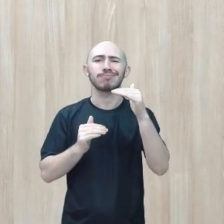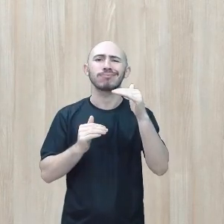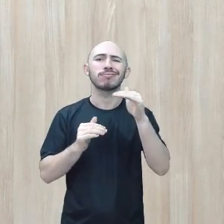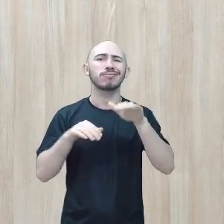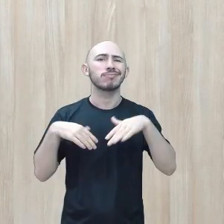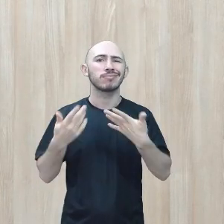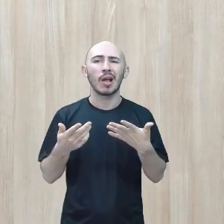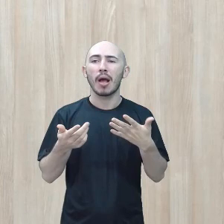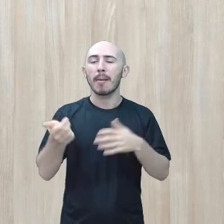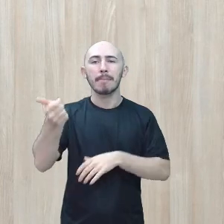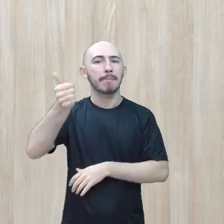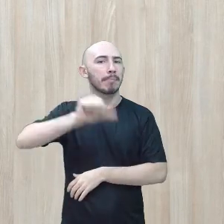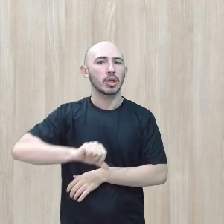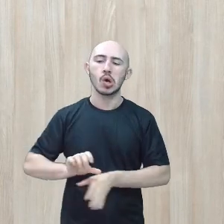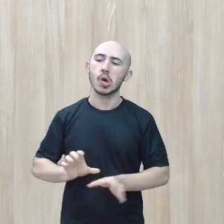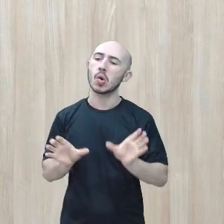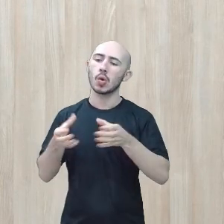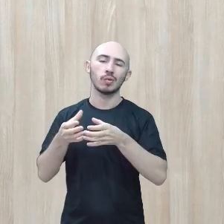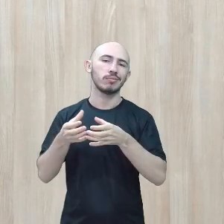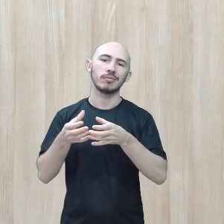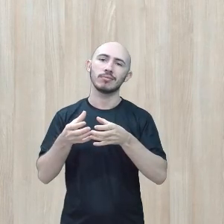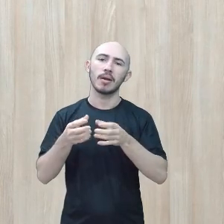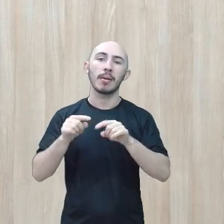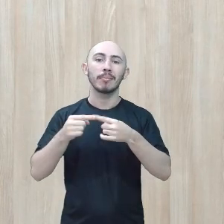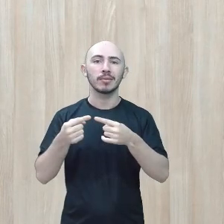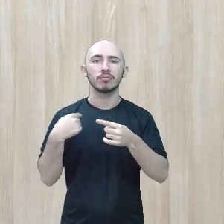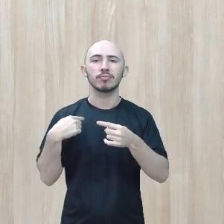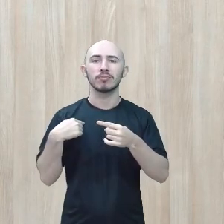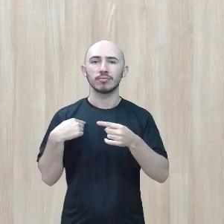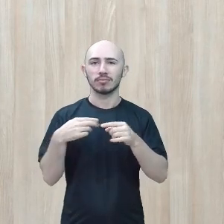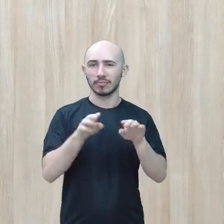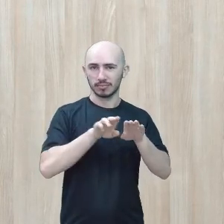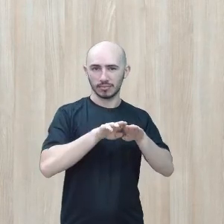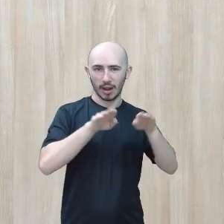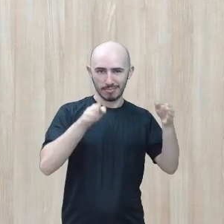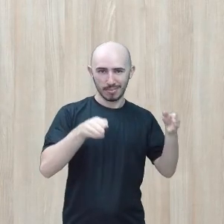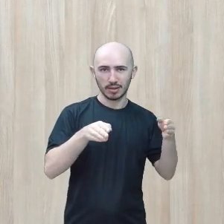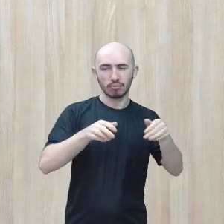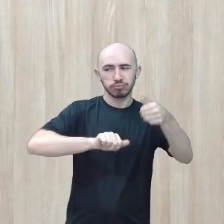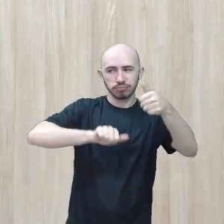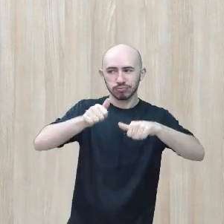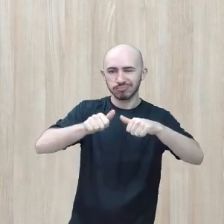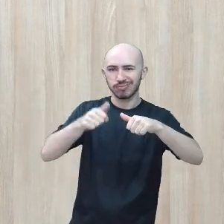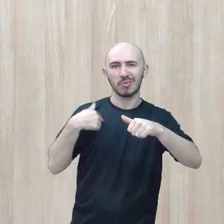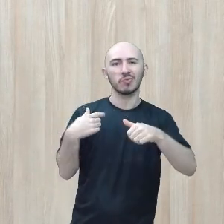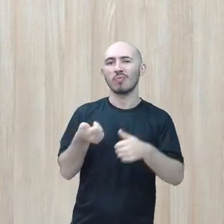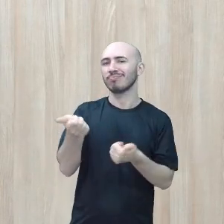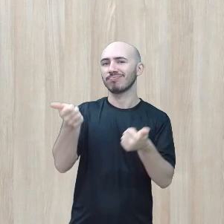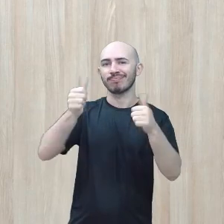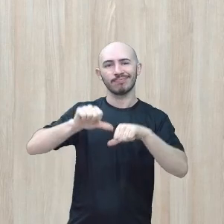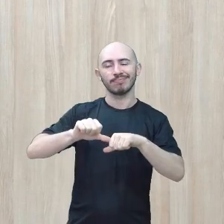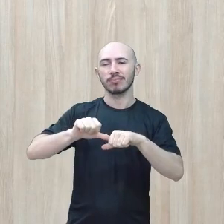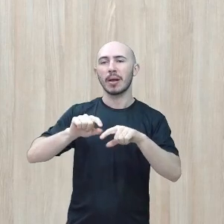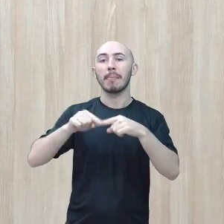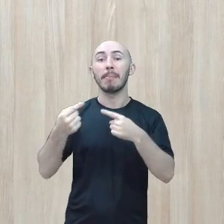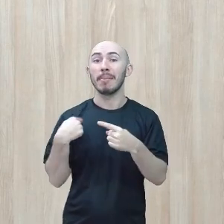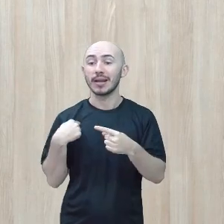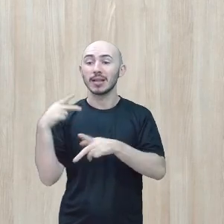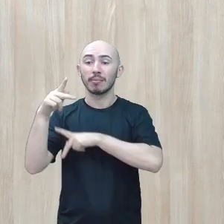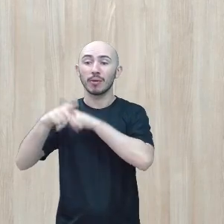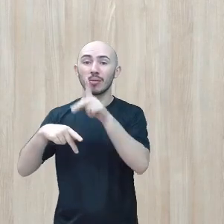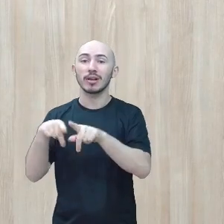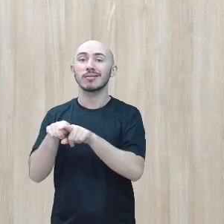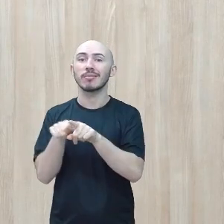banda da noite, sendo que para os jurados, né? Mas para a população e para os jovens da